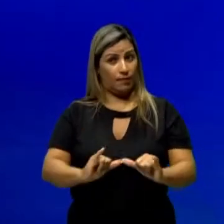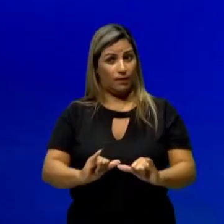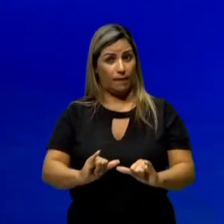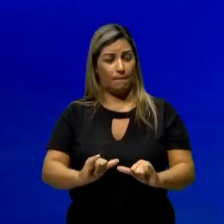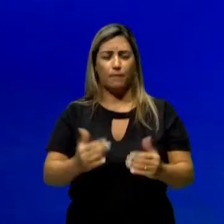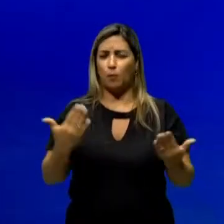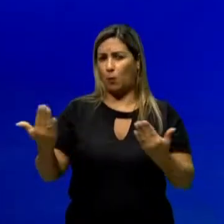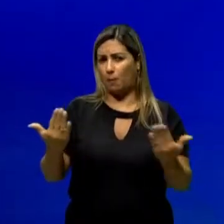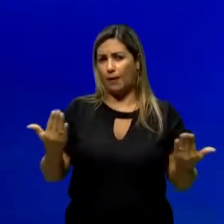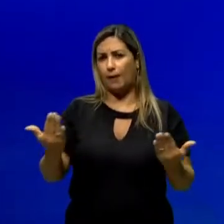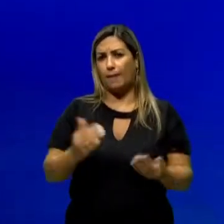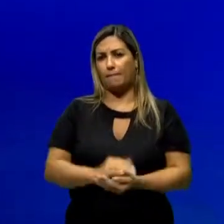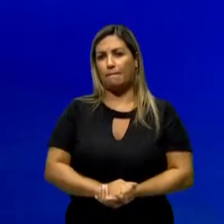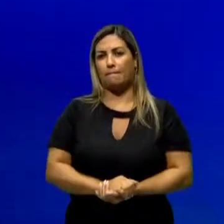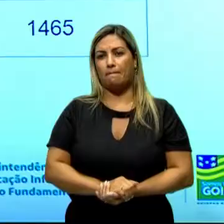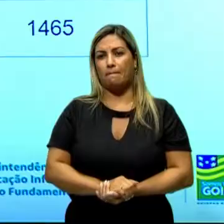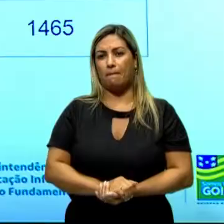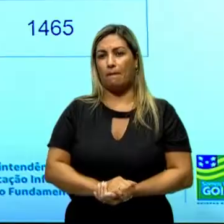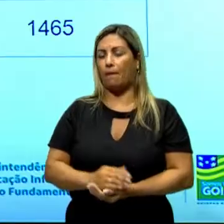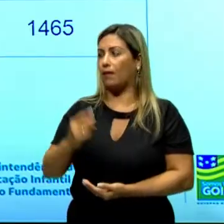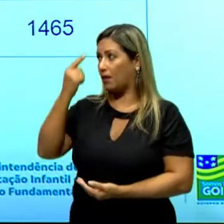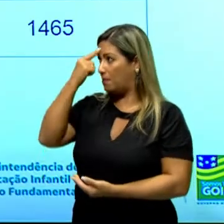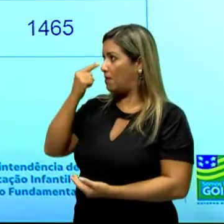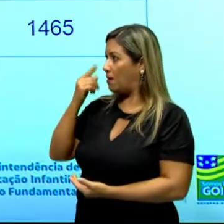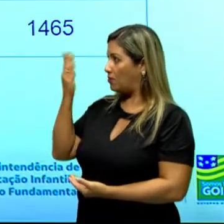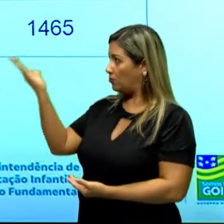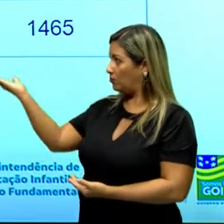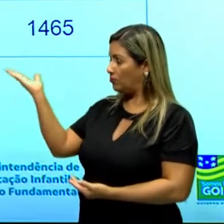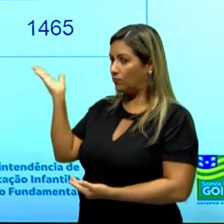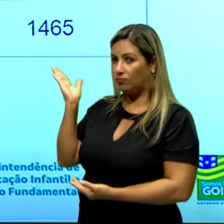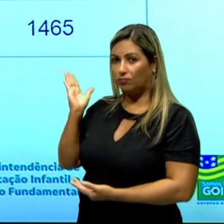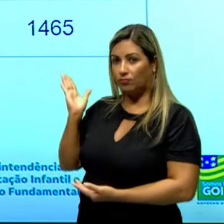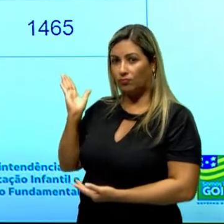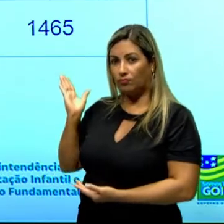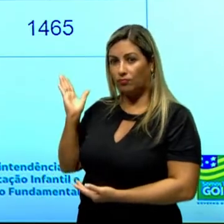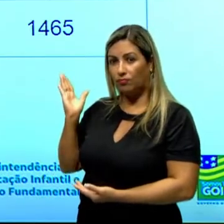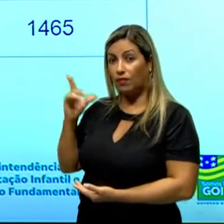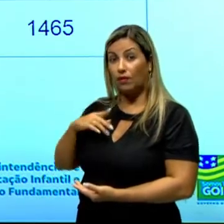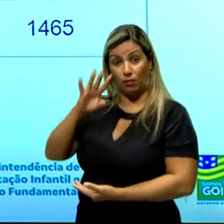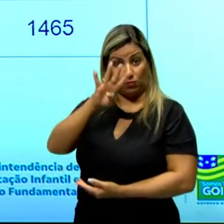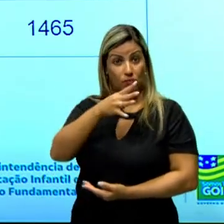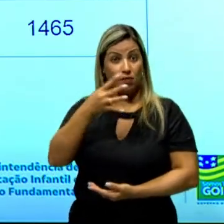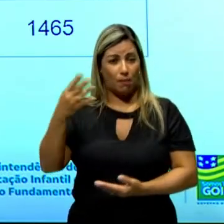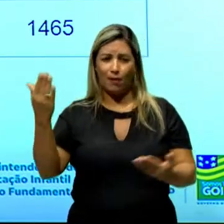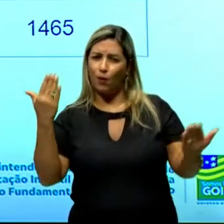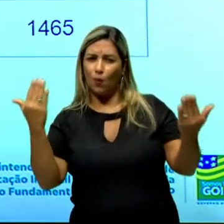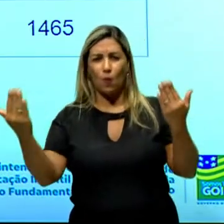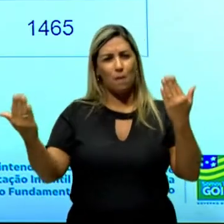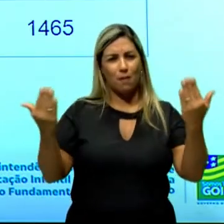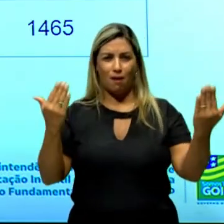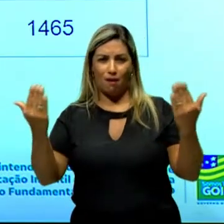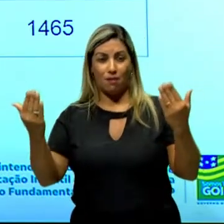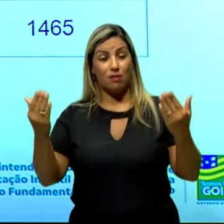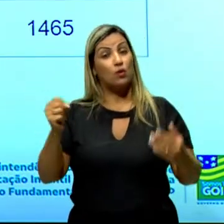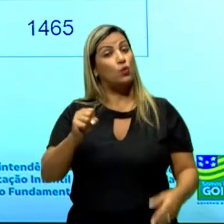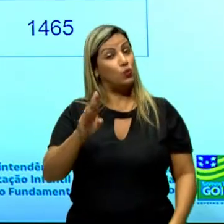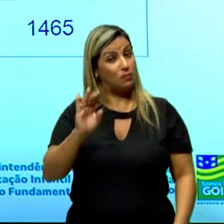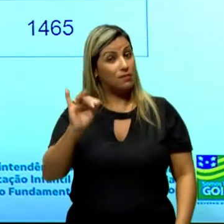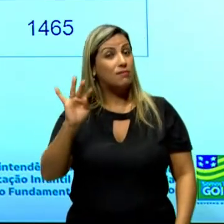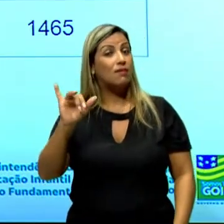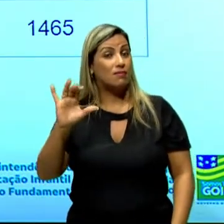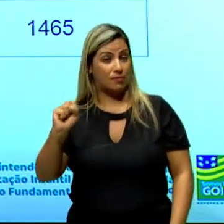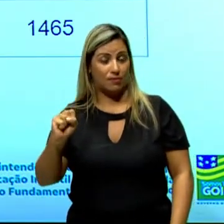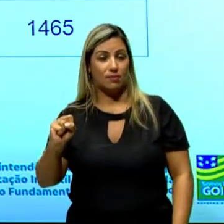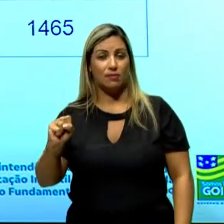uma comparação entre isso. Nesta imagem, nós temos uma tabela que compara algumas substâncias.